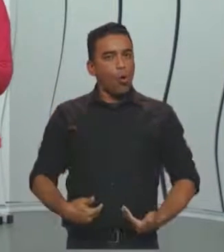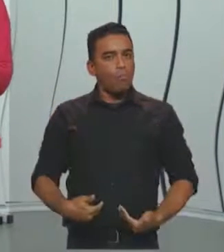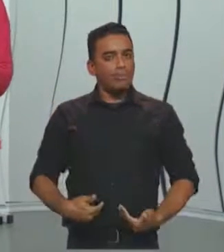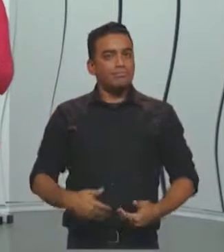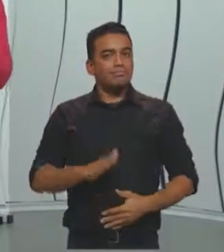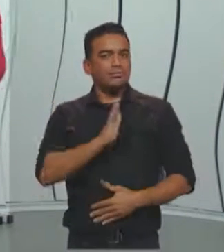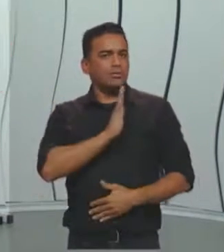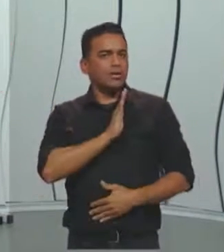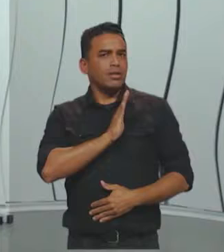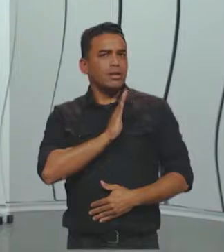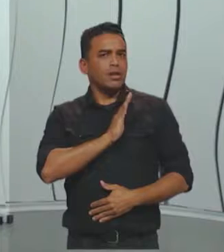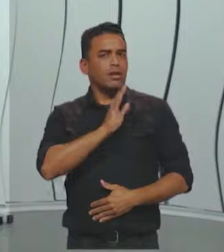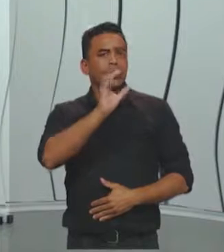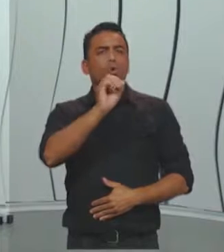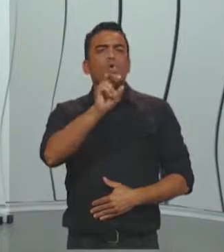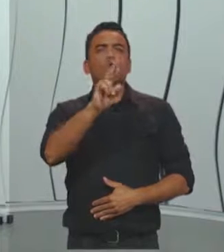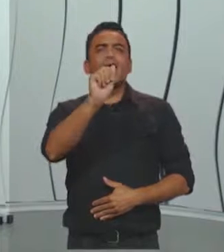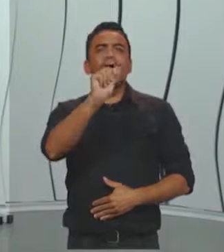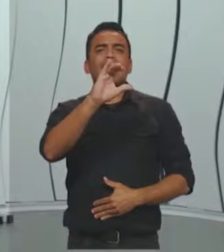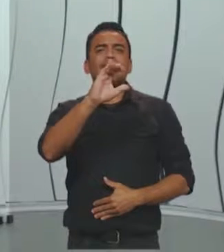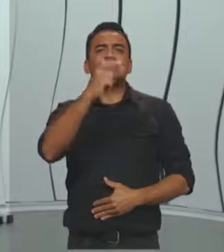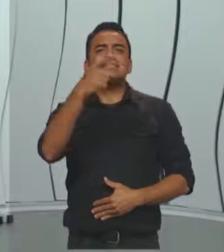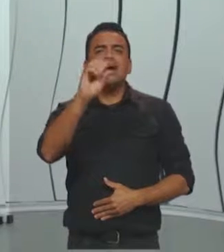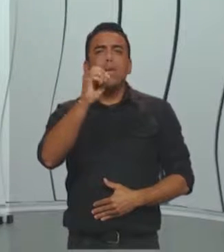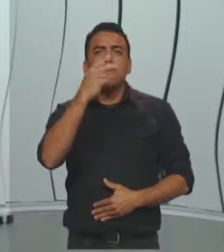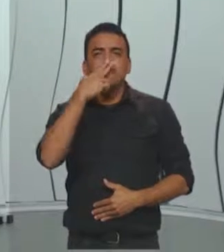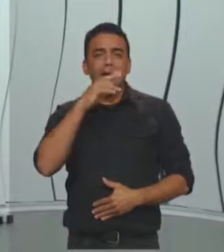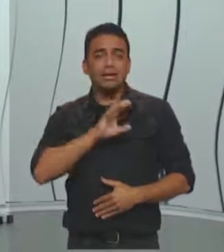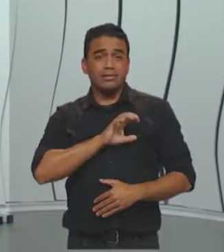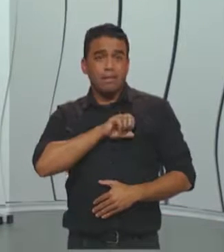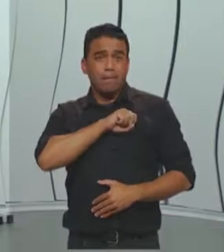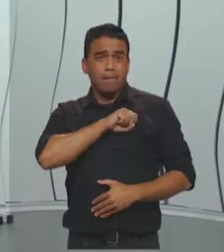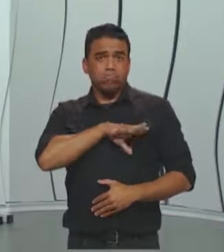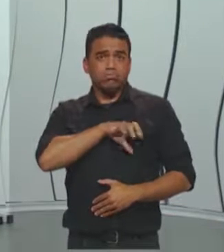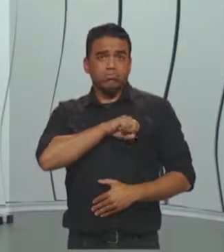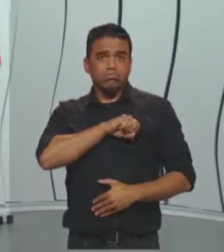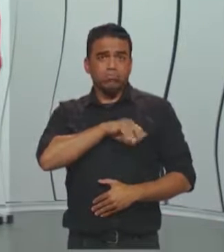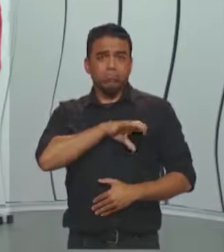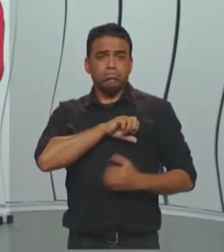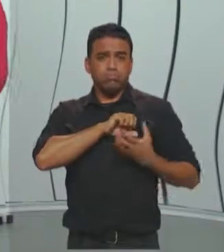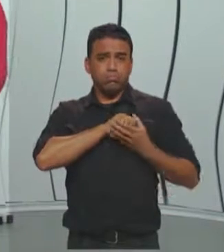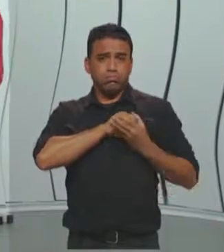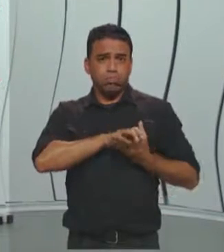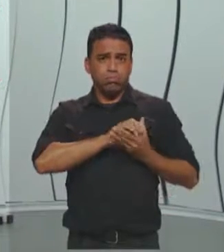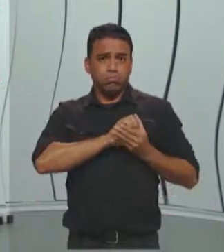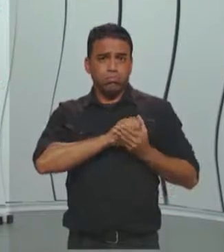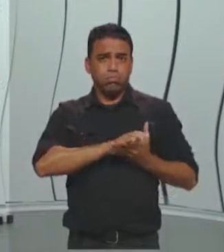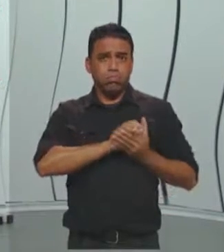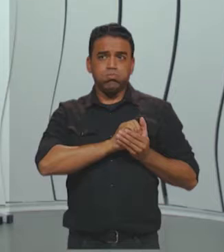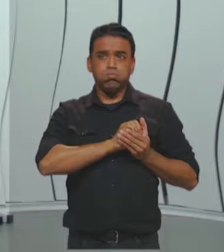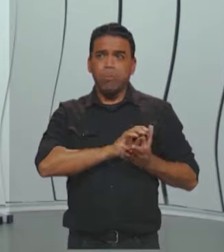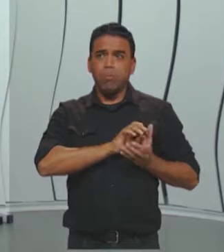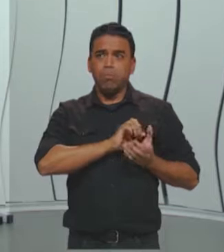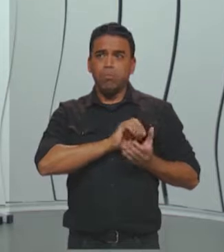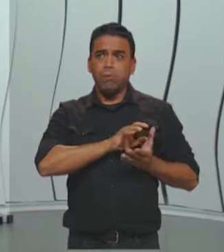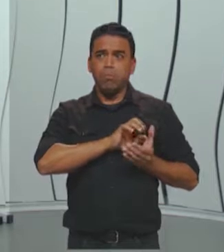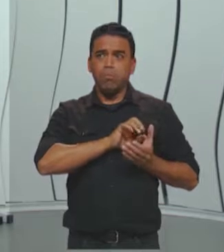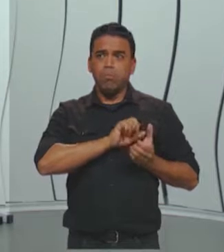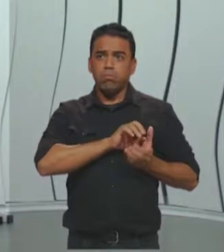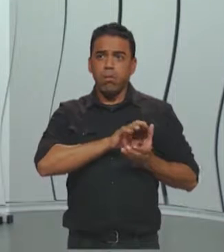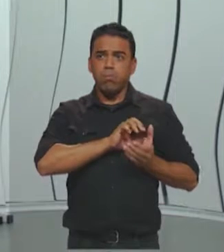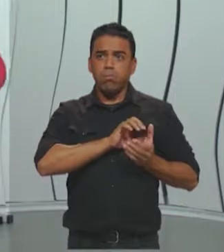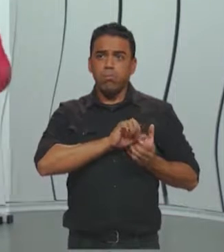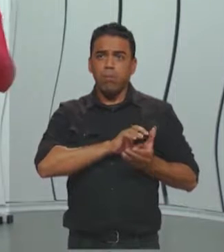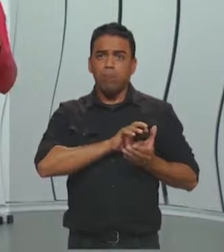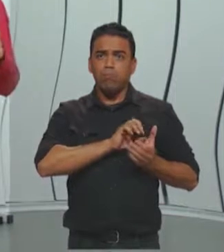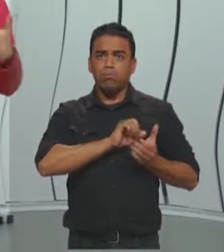coração, é uma bomba, ela funciona como uma bomba que vai bombear o sangue. Por isso que o sangue, ele circula em todas